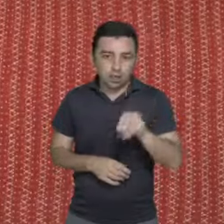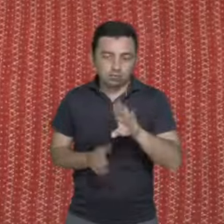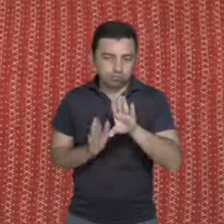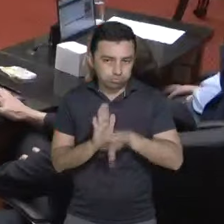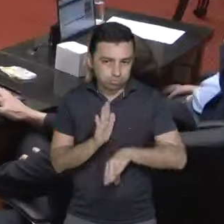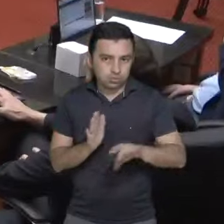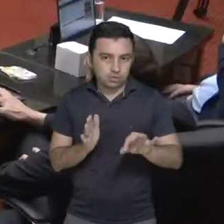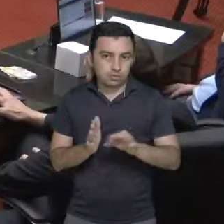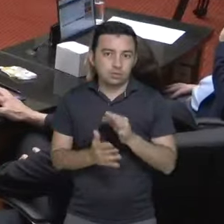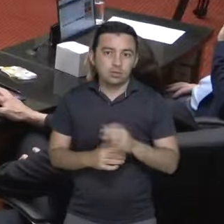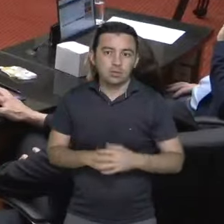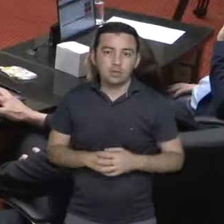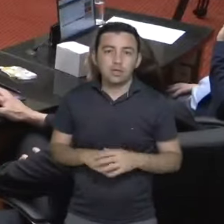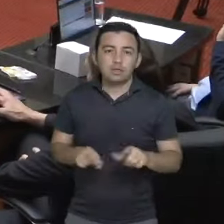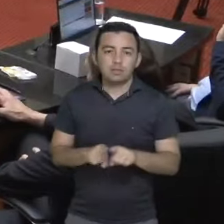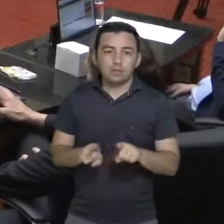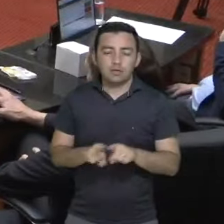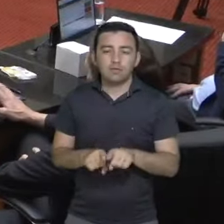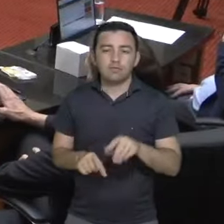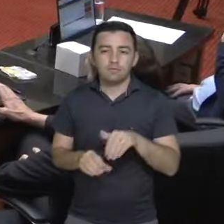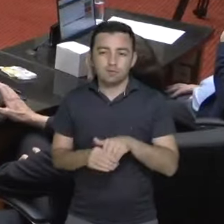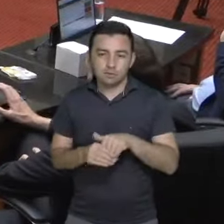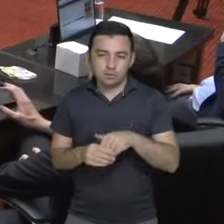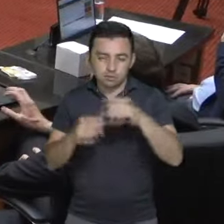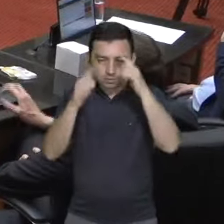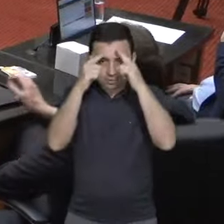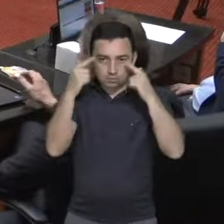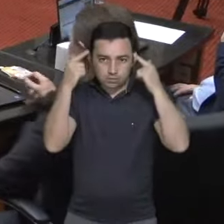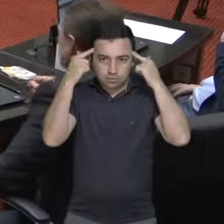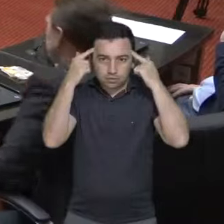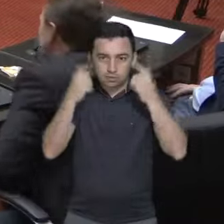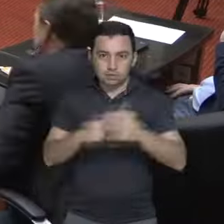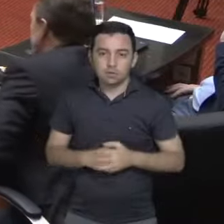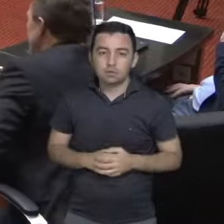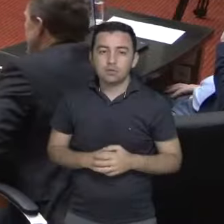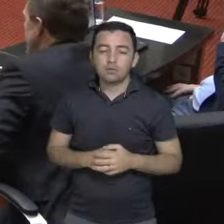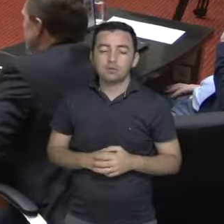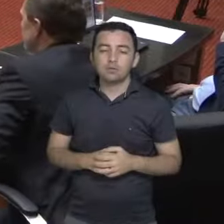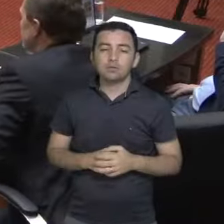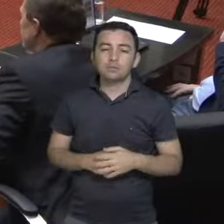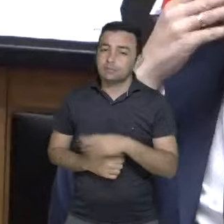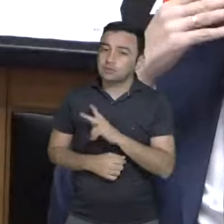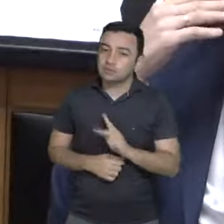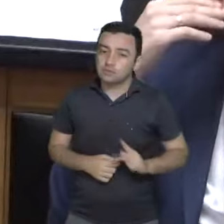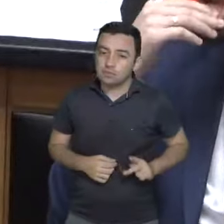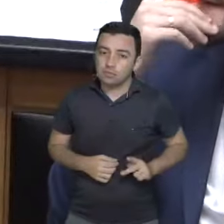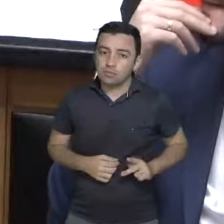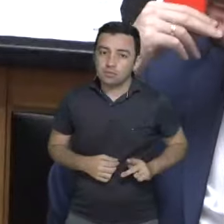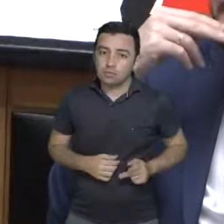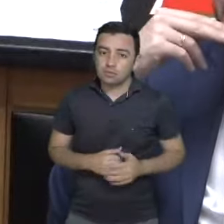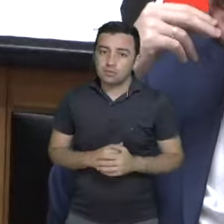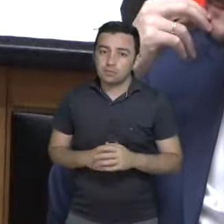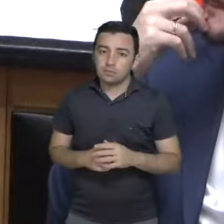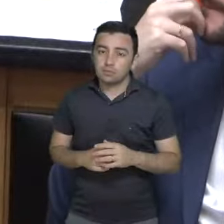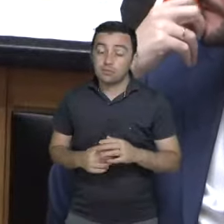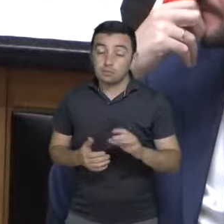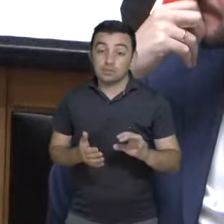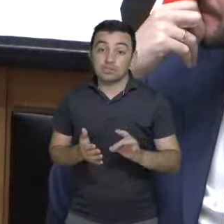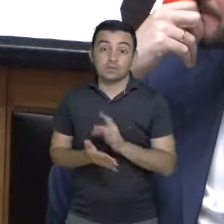Obrigado. Orientação de voto, com a palavra, deputado Neudir Sareta. Senhor presidente, Basicamente, o